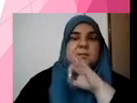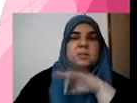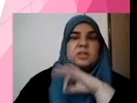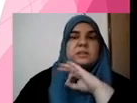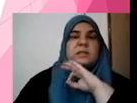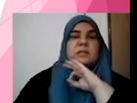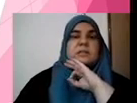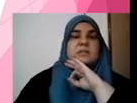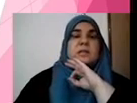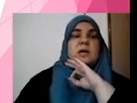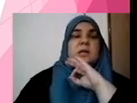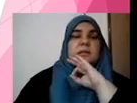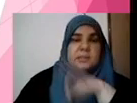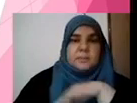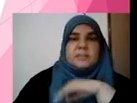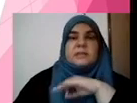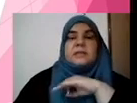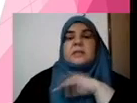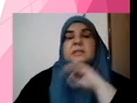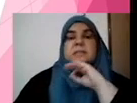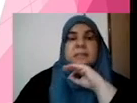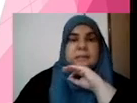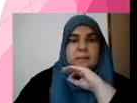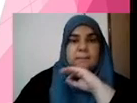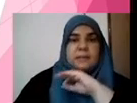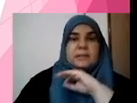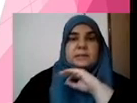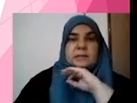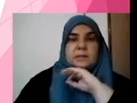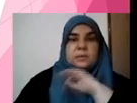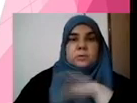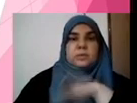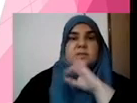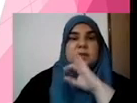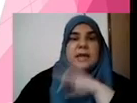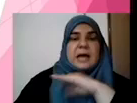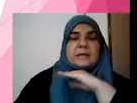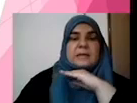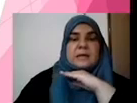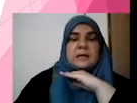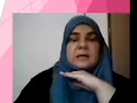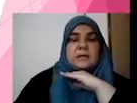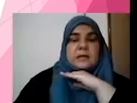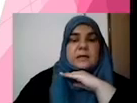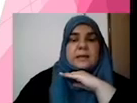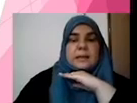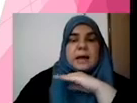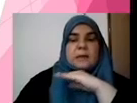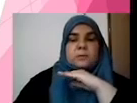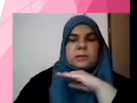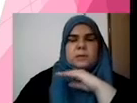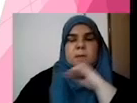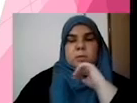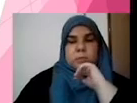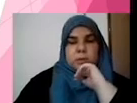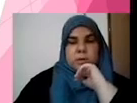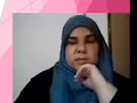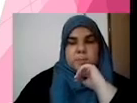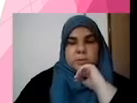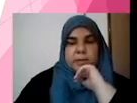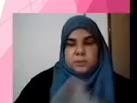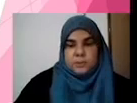medianas, 3 mediatrizes, 3 bissetrizes, ele também tem 3 alturas. Cada lado tem uma